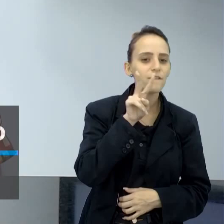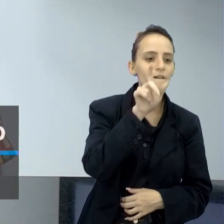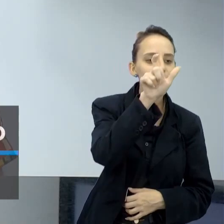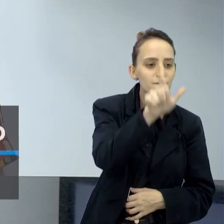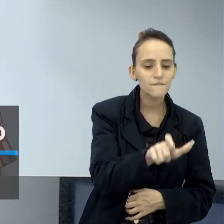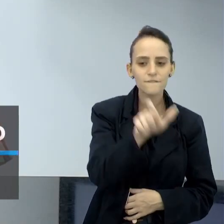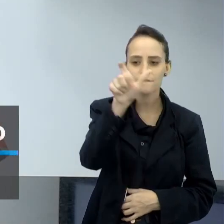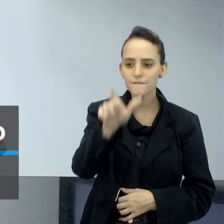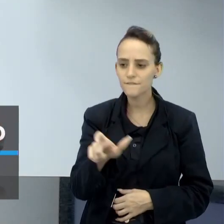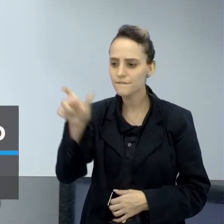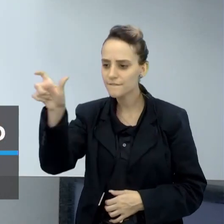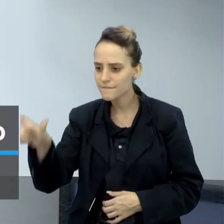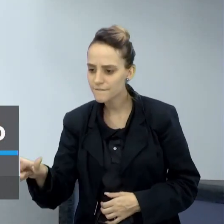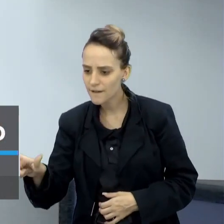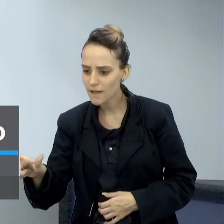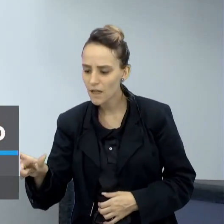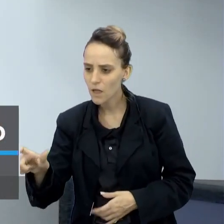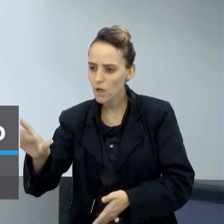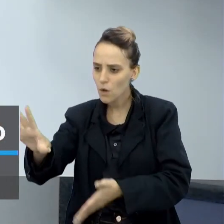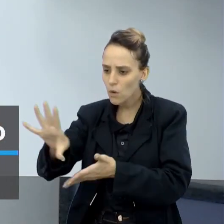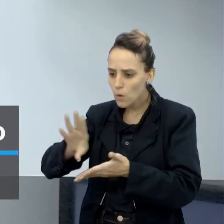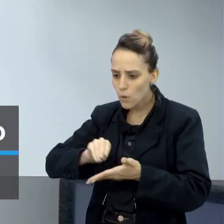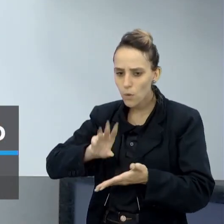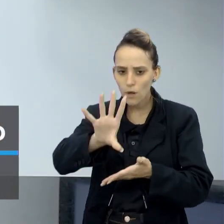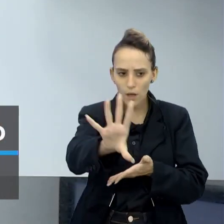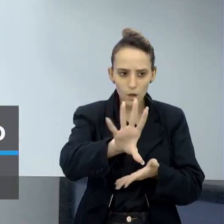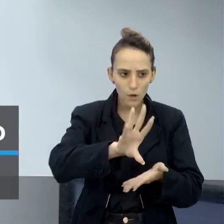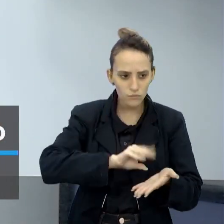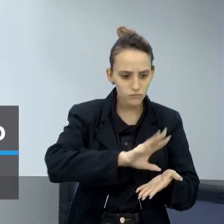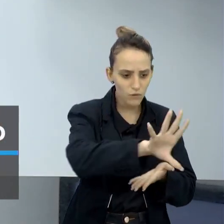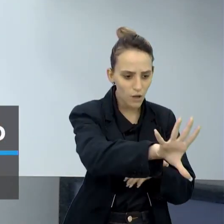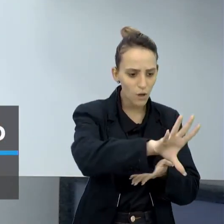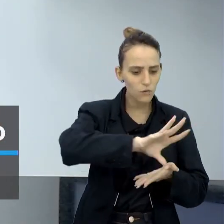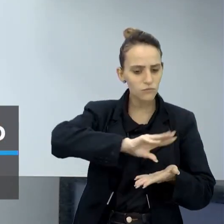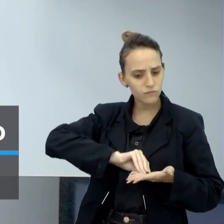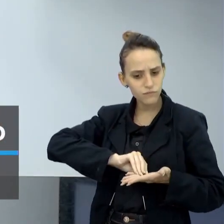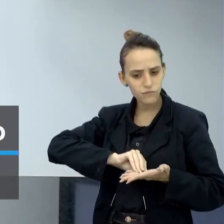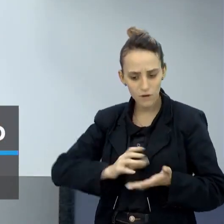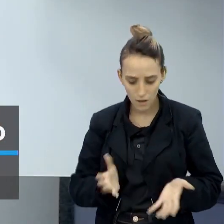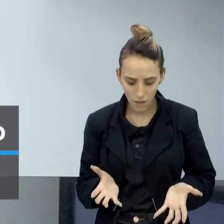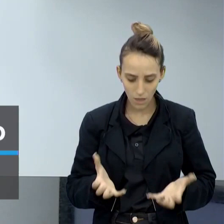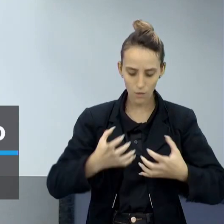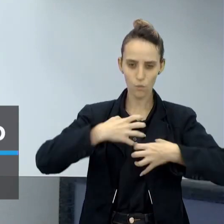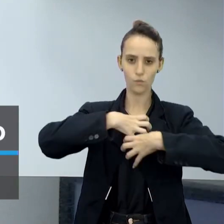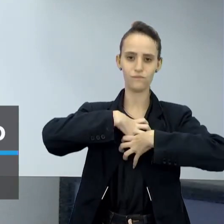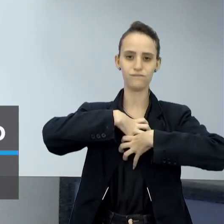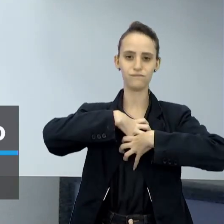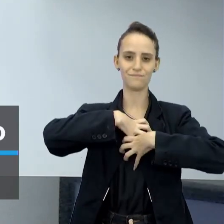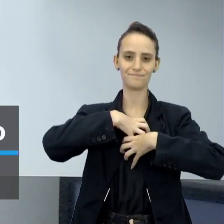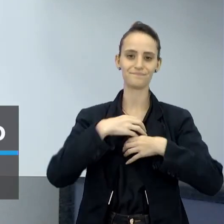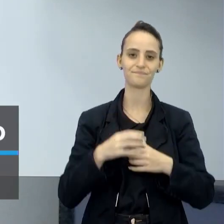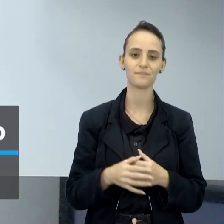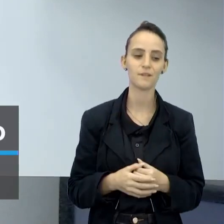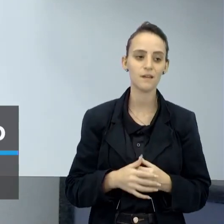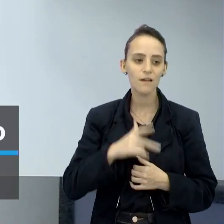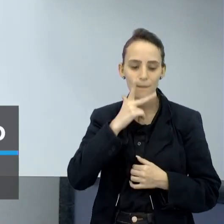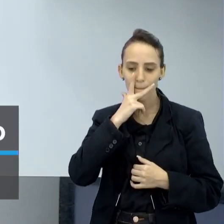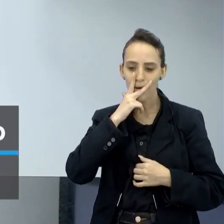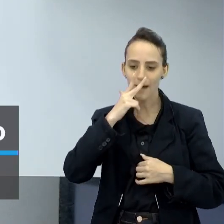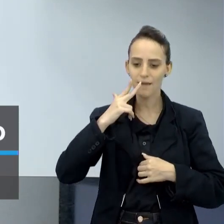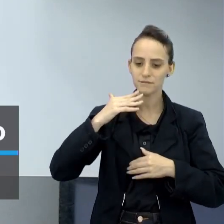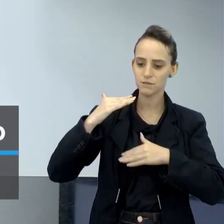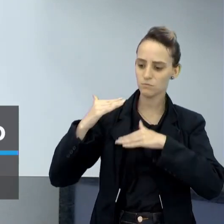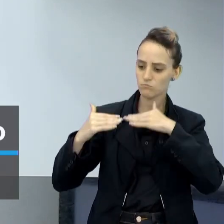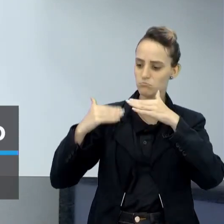daquele outro processo, começar a trazer algumas vivências para você e que te façam realmente refletir e evoluir com